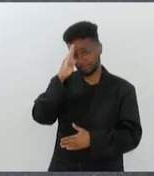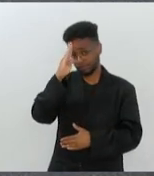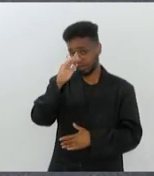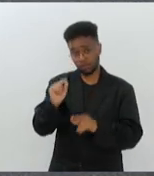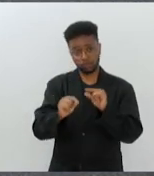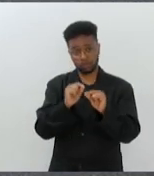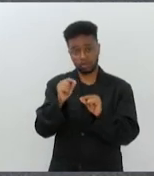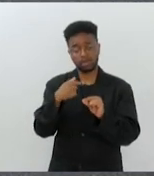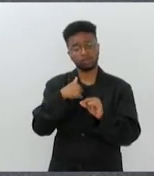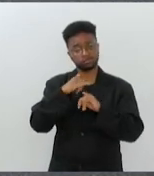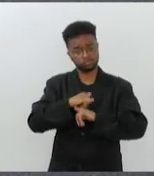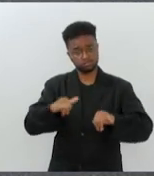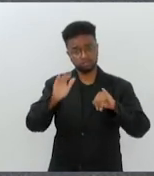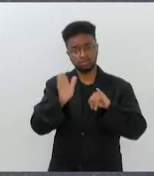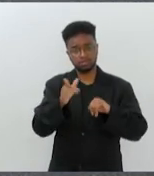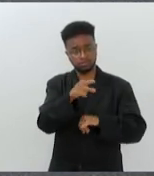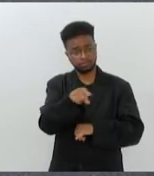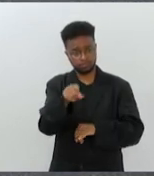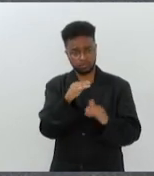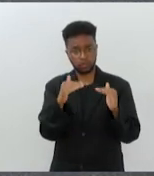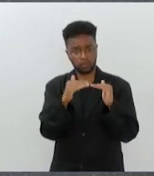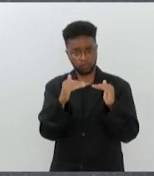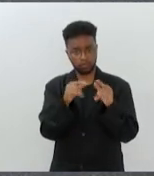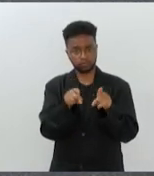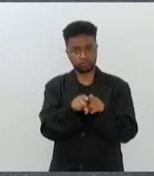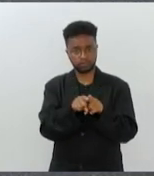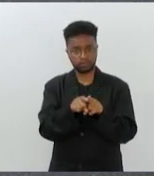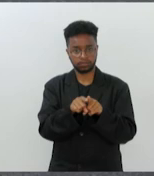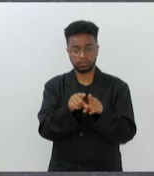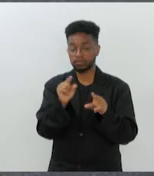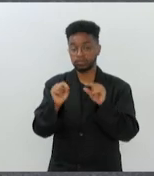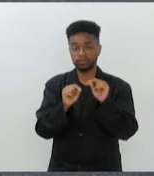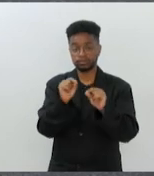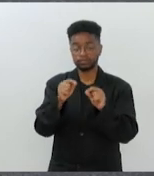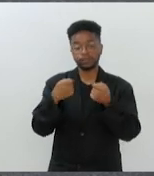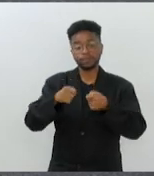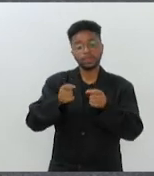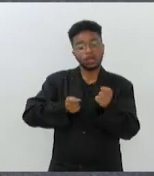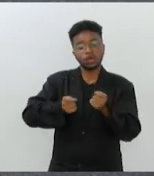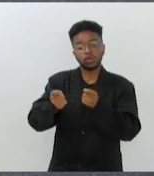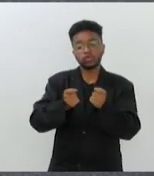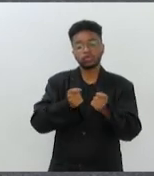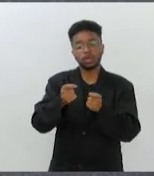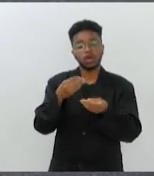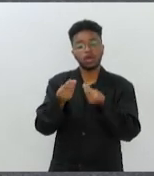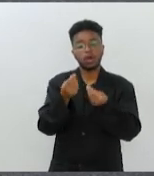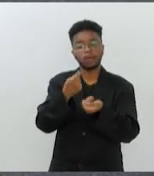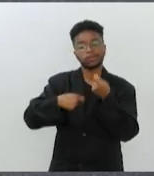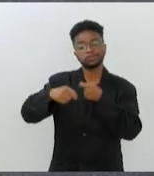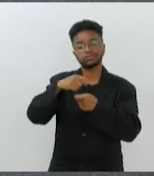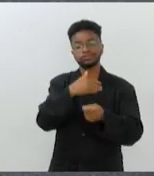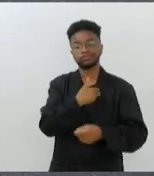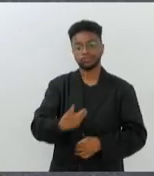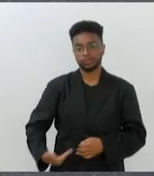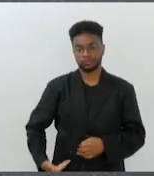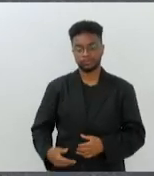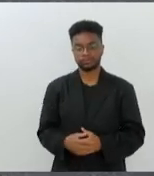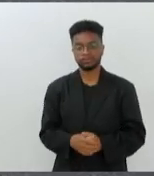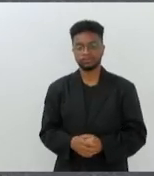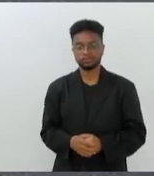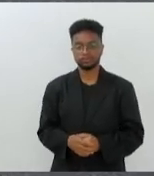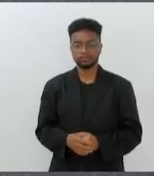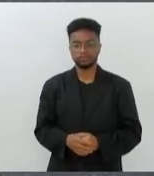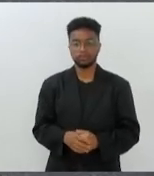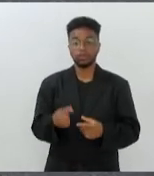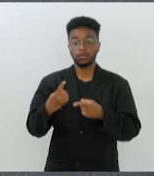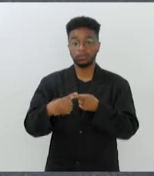e eu tenho dito, e Vossa Excelência concorda comigo, é fazer o controle externo da administração pública.